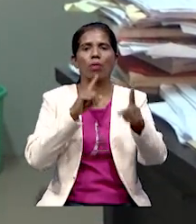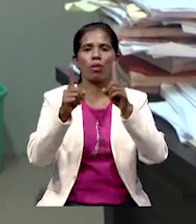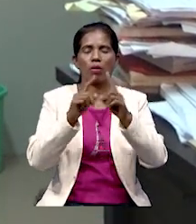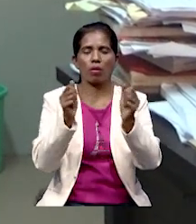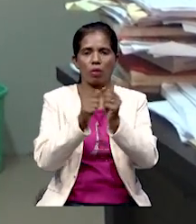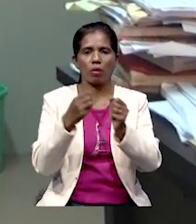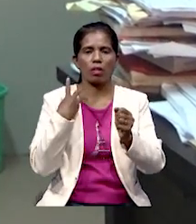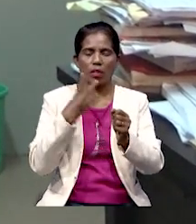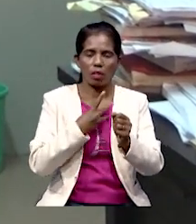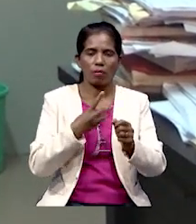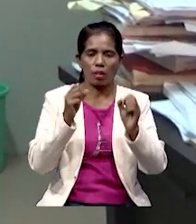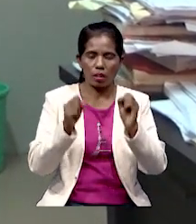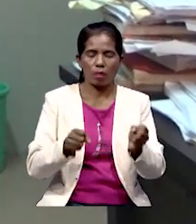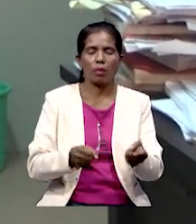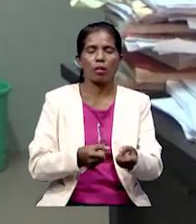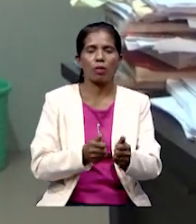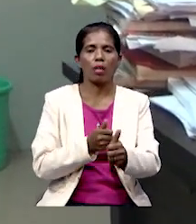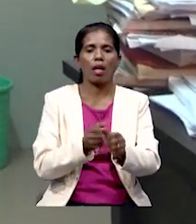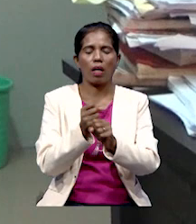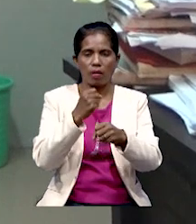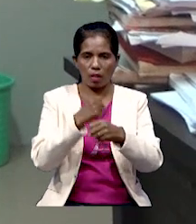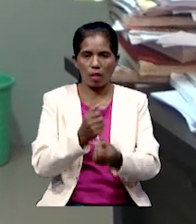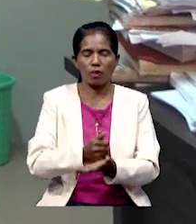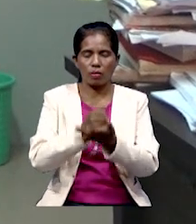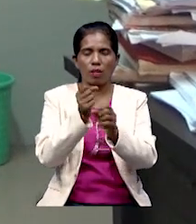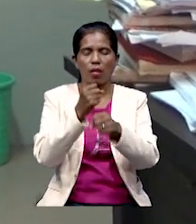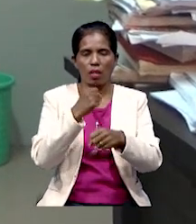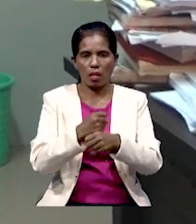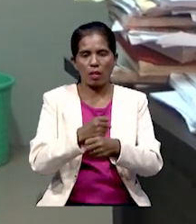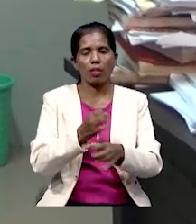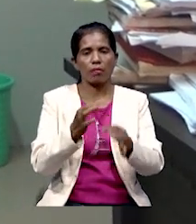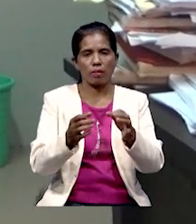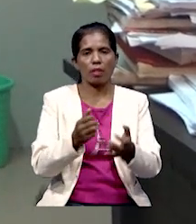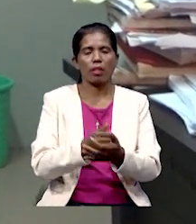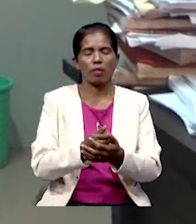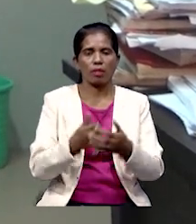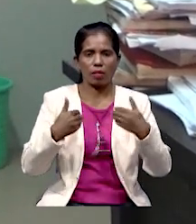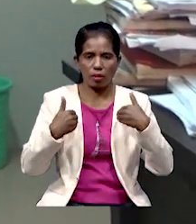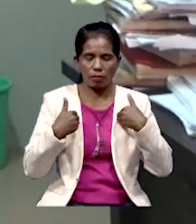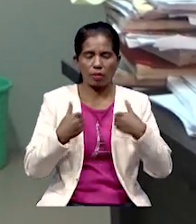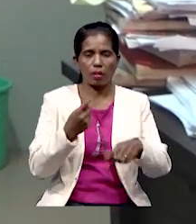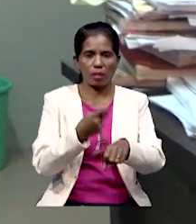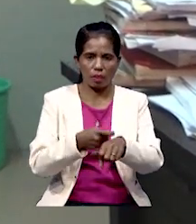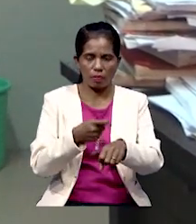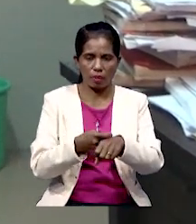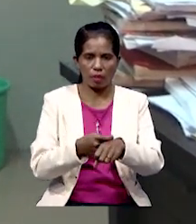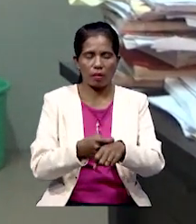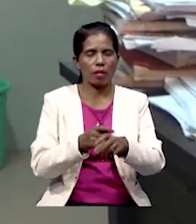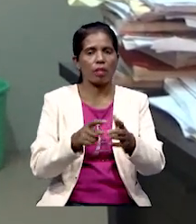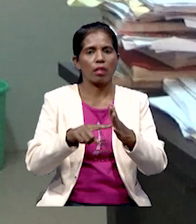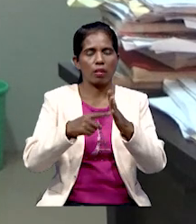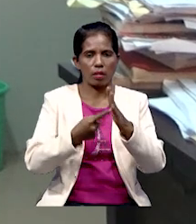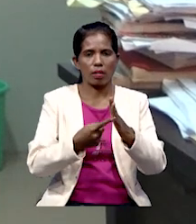pra ita pa liga tuir padrão ni pia mas ke han tempo ne tamba daruma liga saun ilegal liga